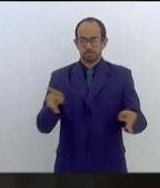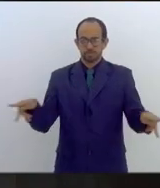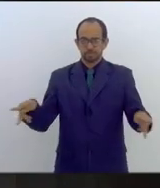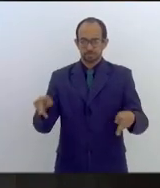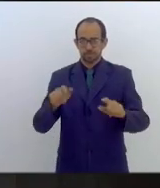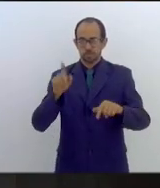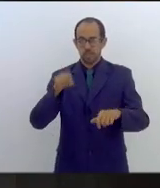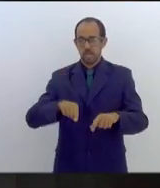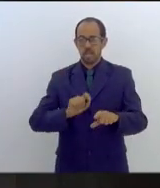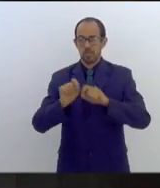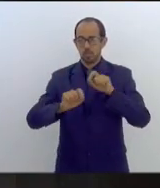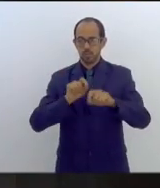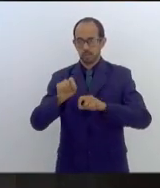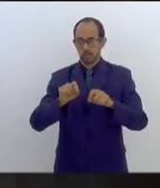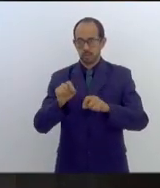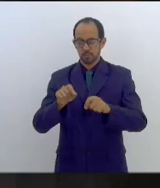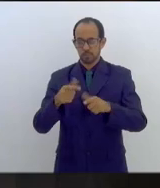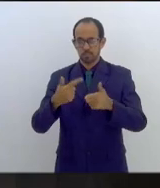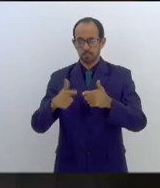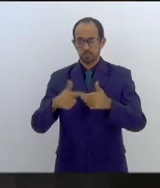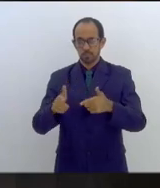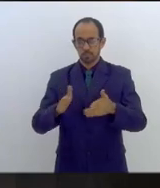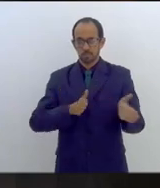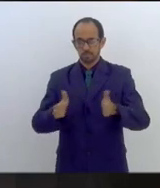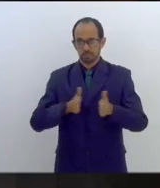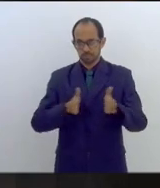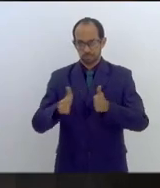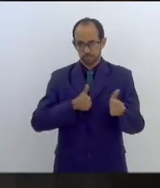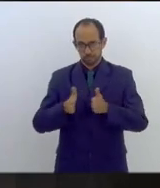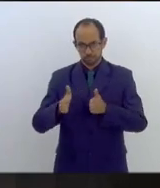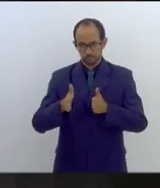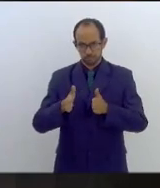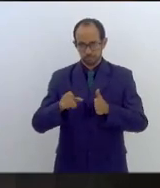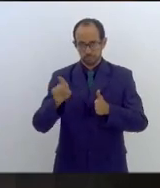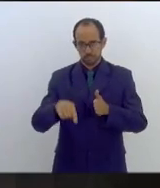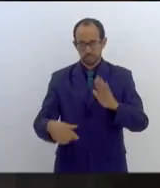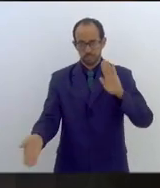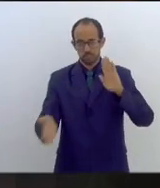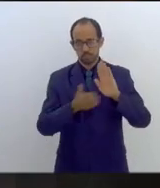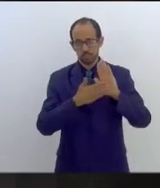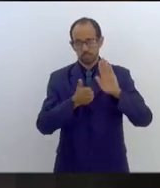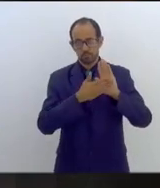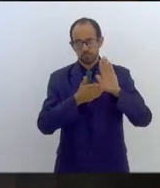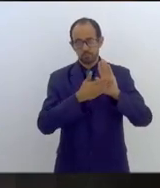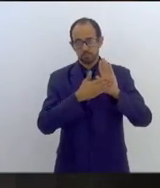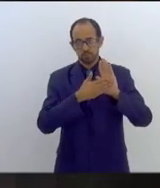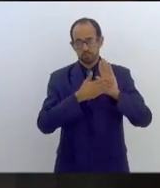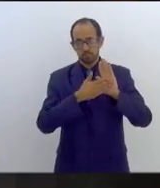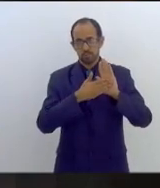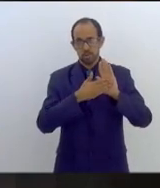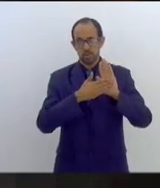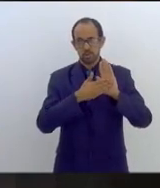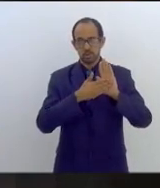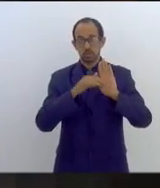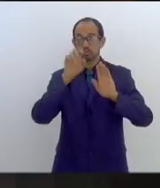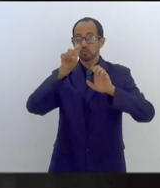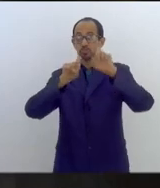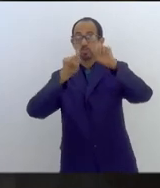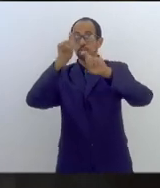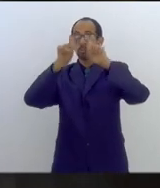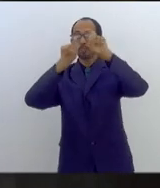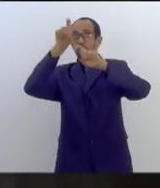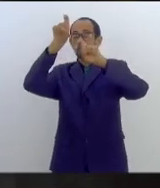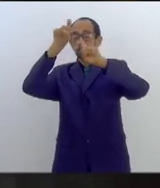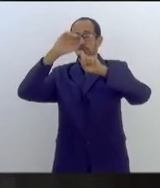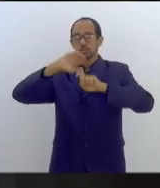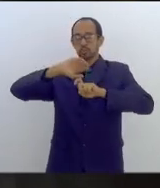uma questão de acessibilidade. Isso foi proposto, uma proposta dos montanhistas, dos escaladores,